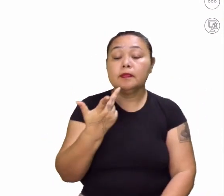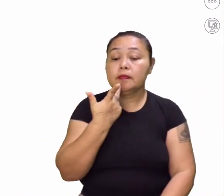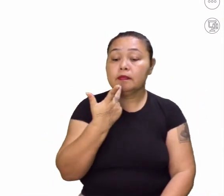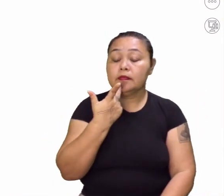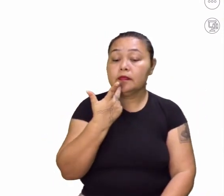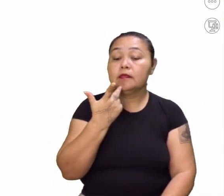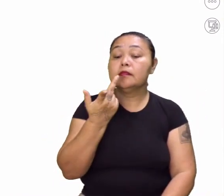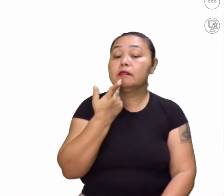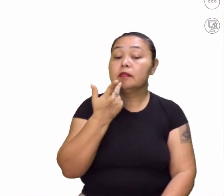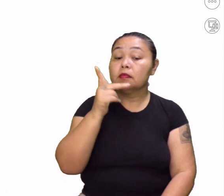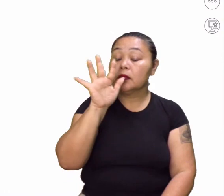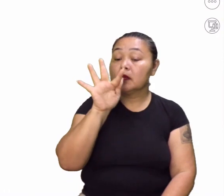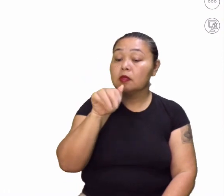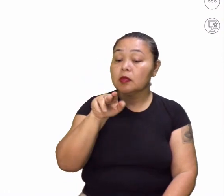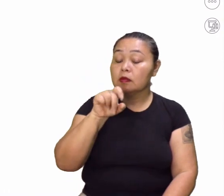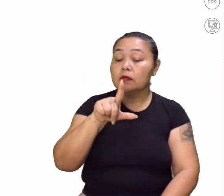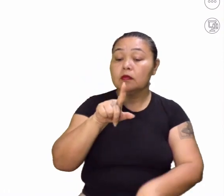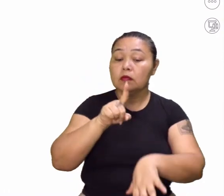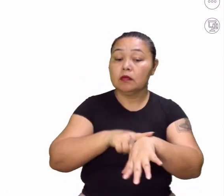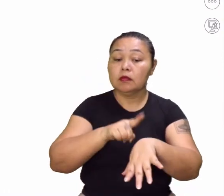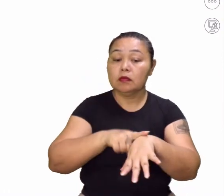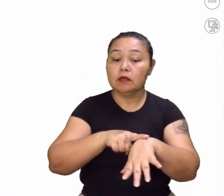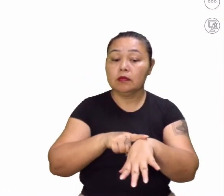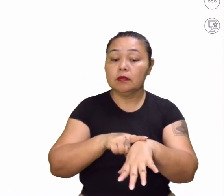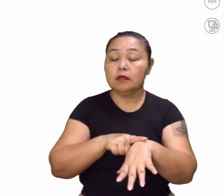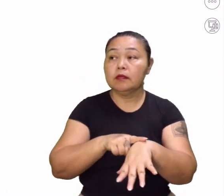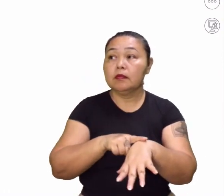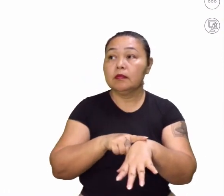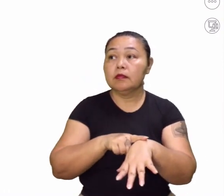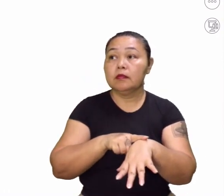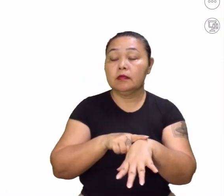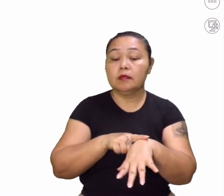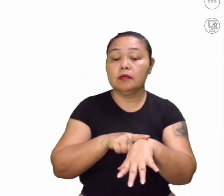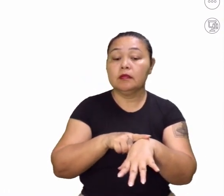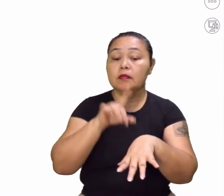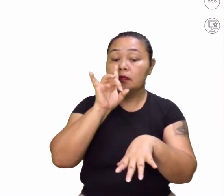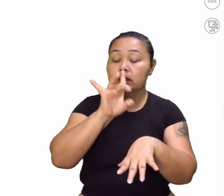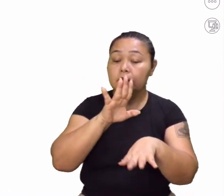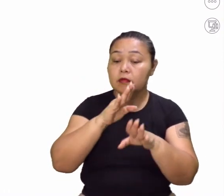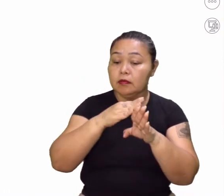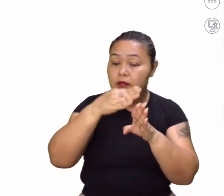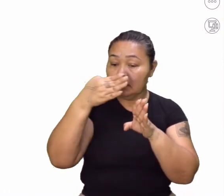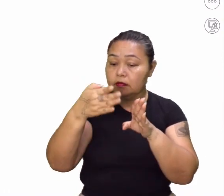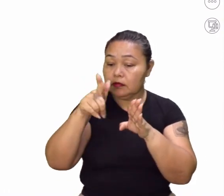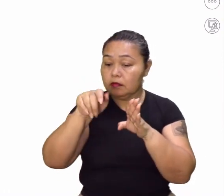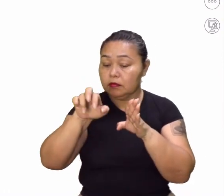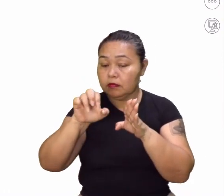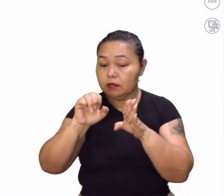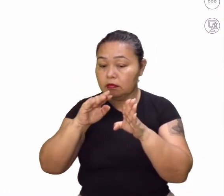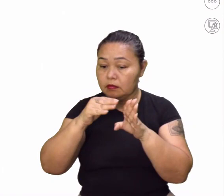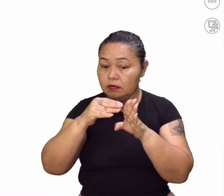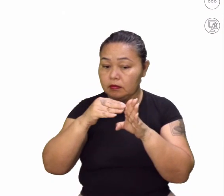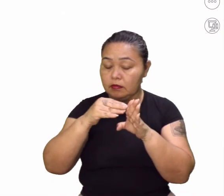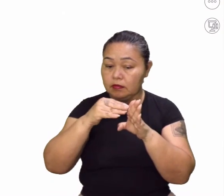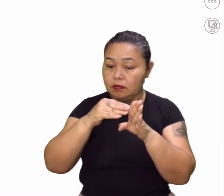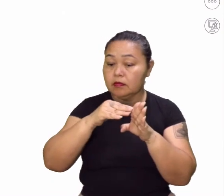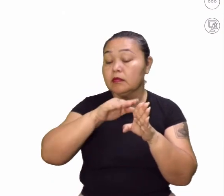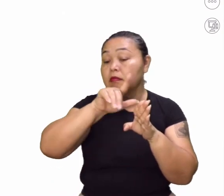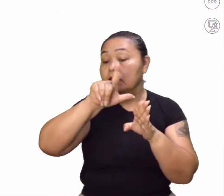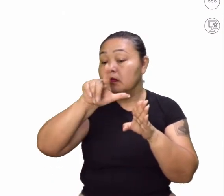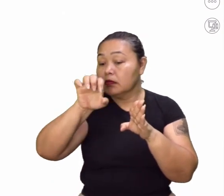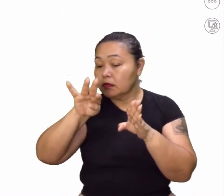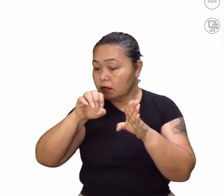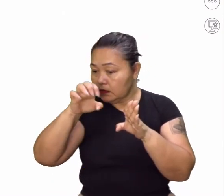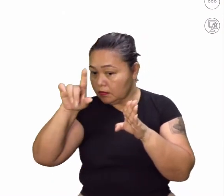fala de fuso horário, tem que pensar o seguinte, ó. A cada grau que a gente avança a